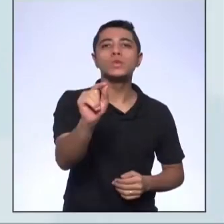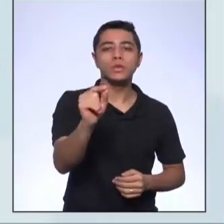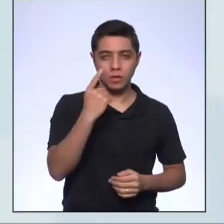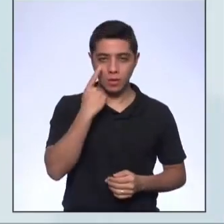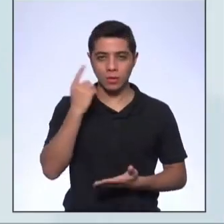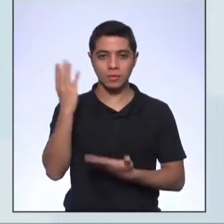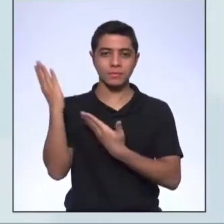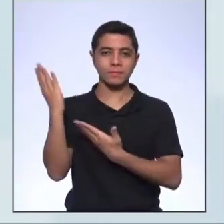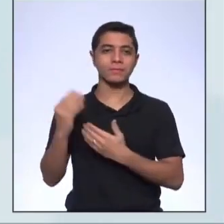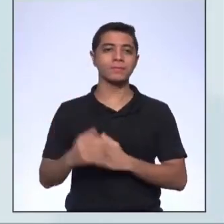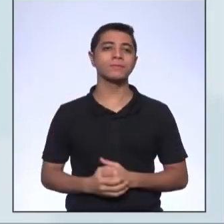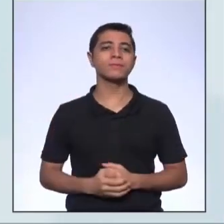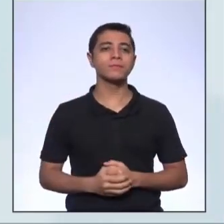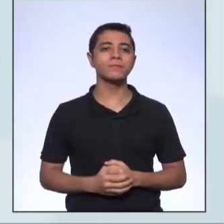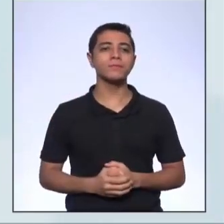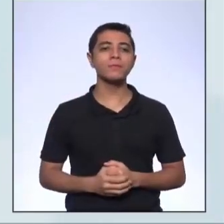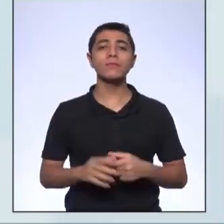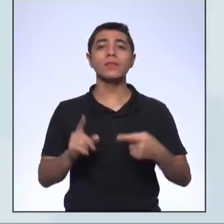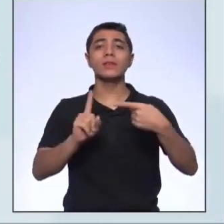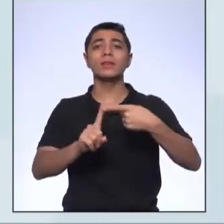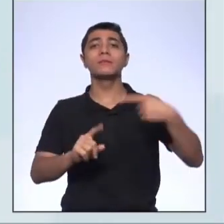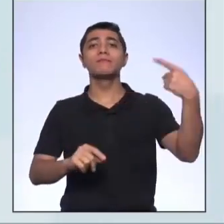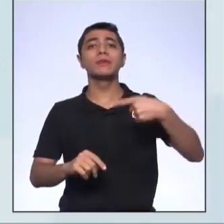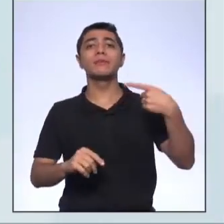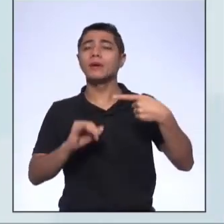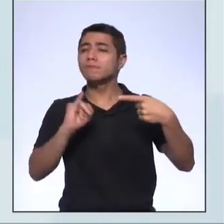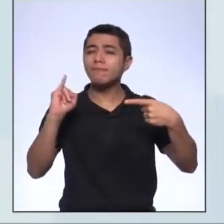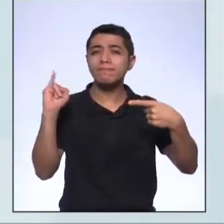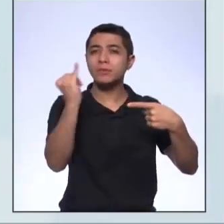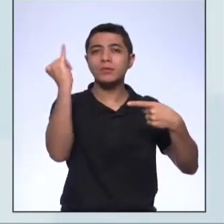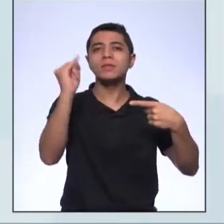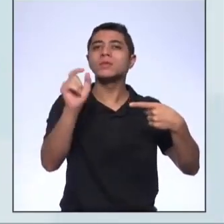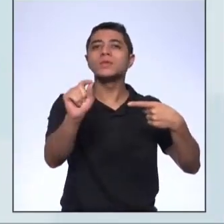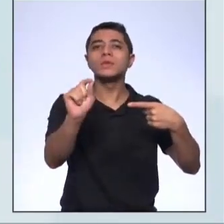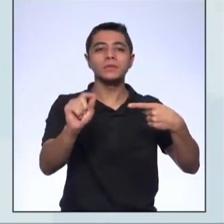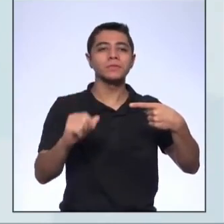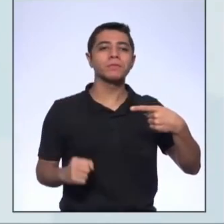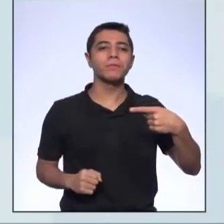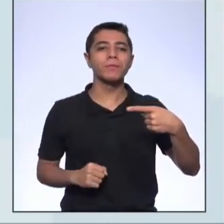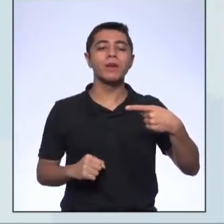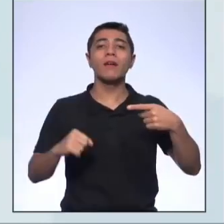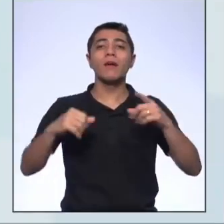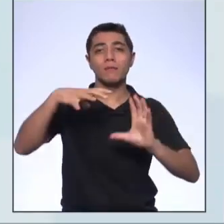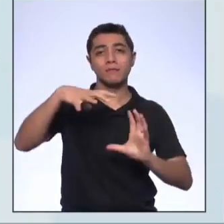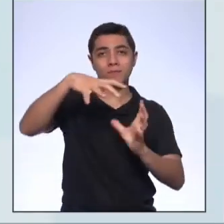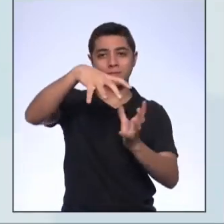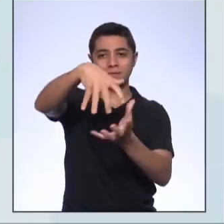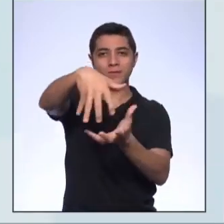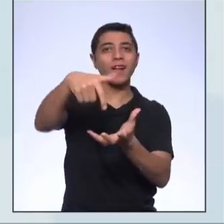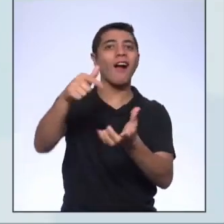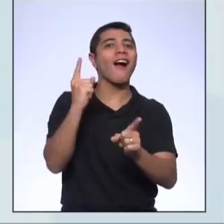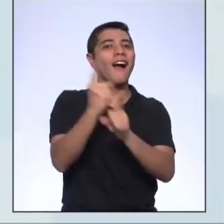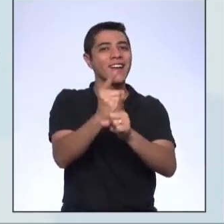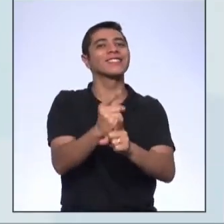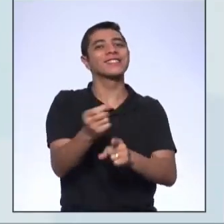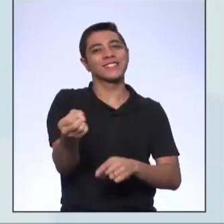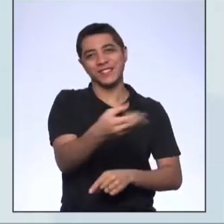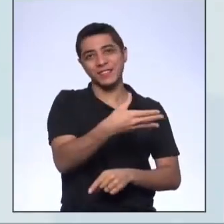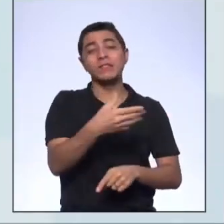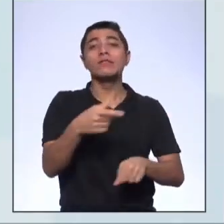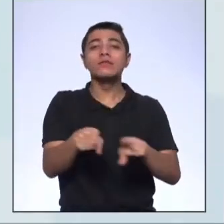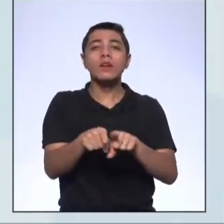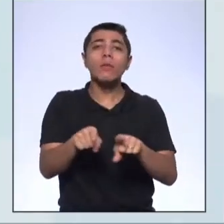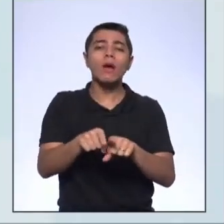só, consequências. A primeira consequência é o redimensionamento da terra e da diversidade de povos e culturas